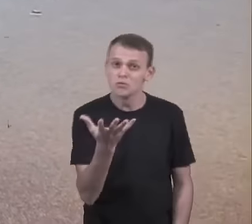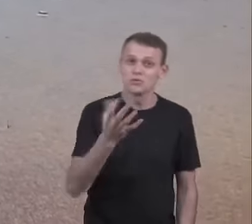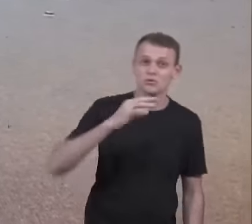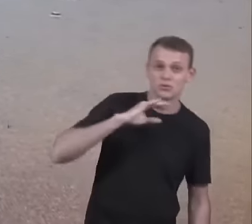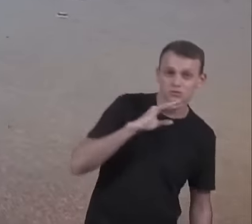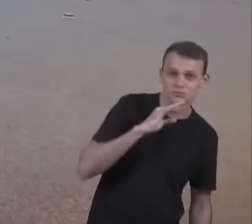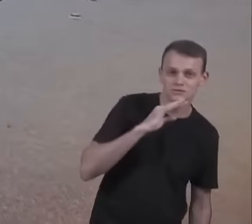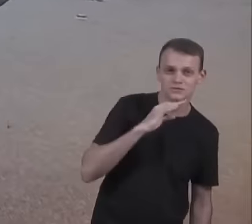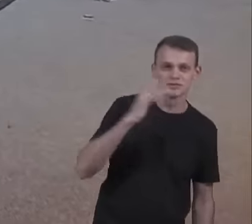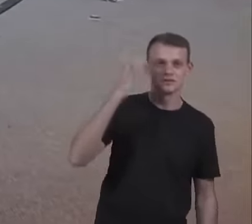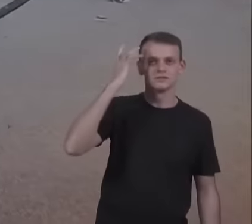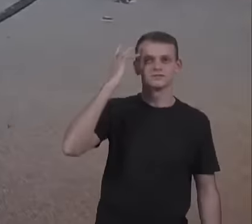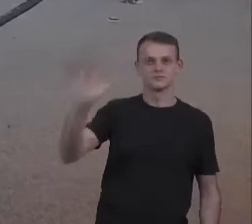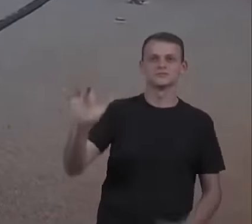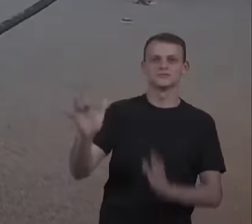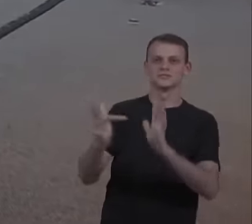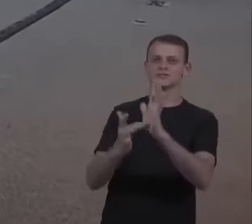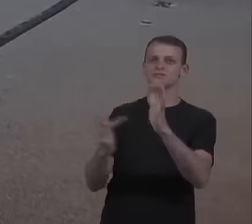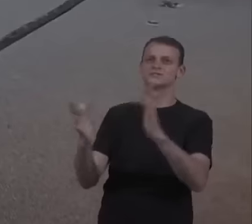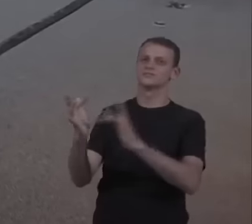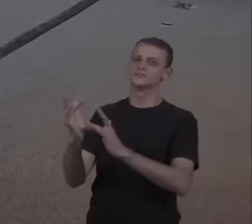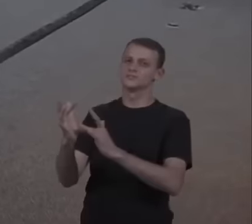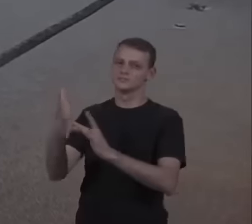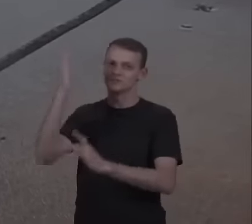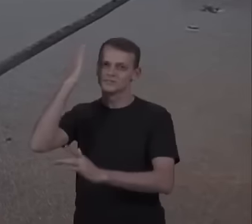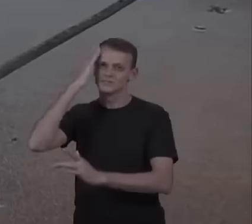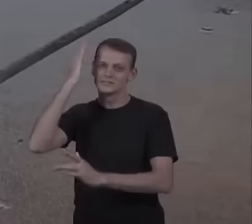não será confiável até que diga não.